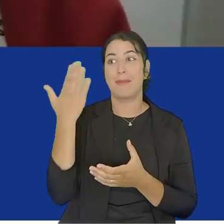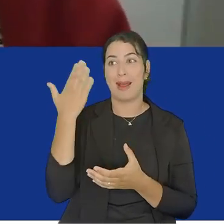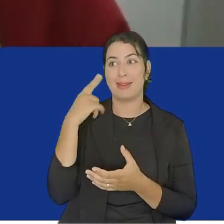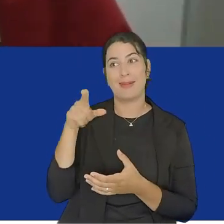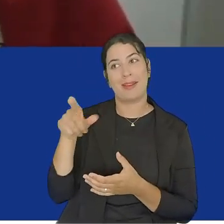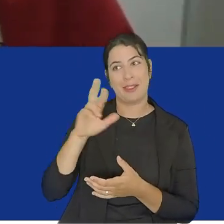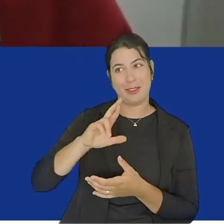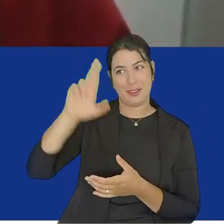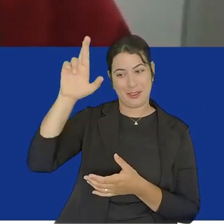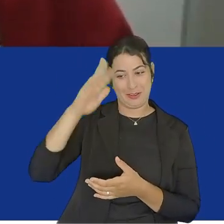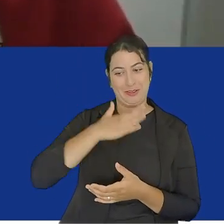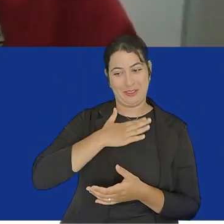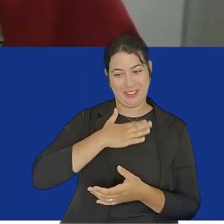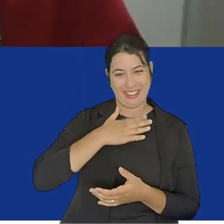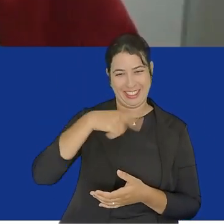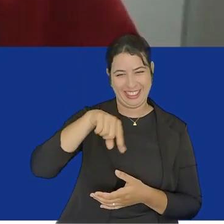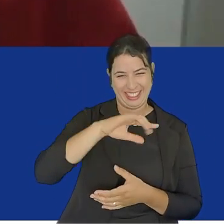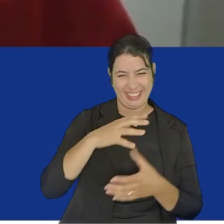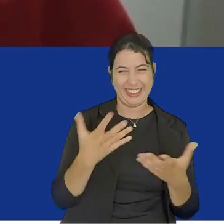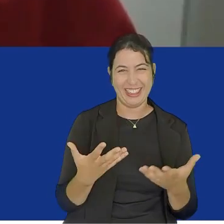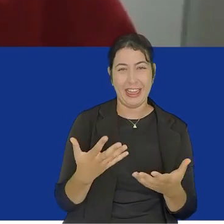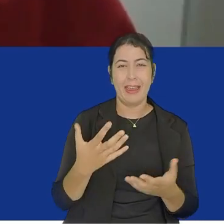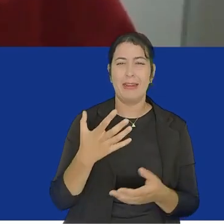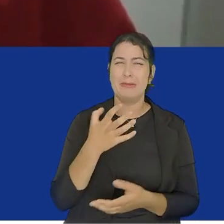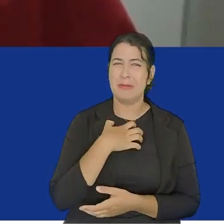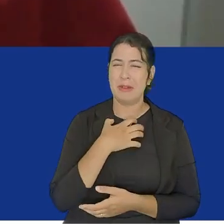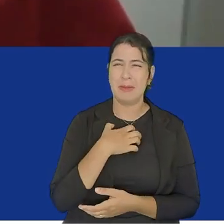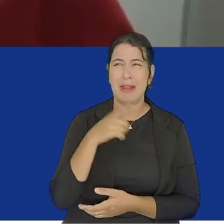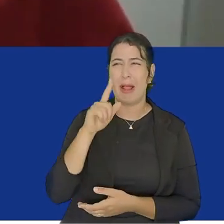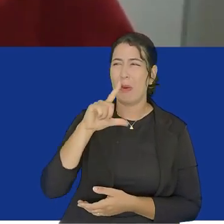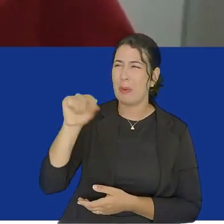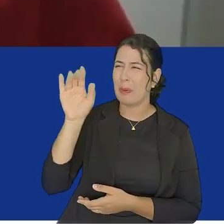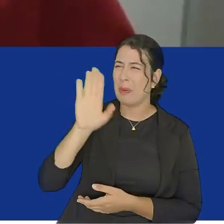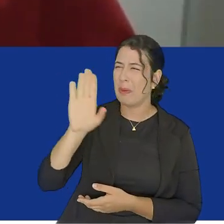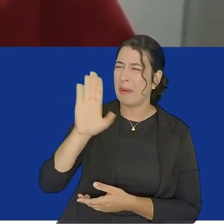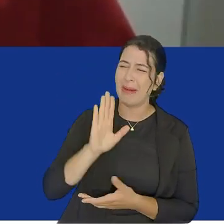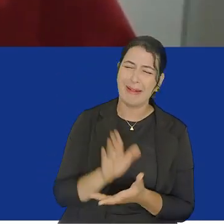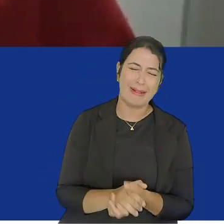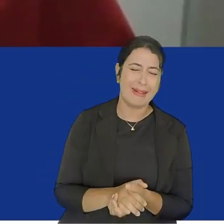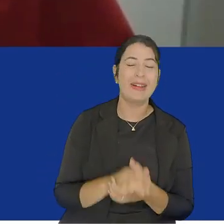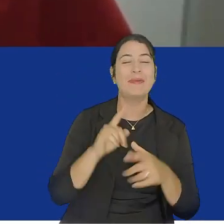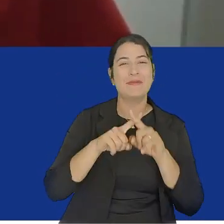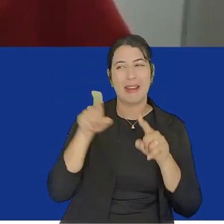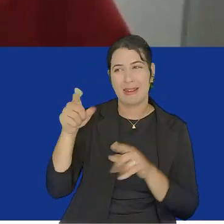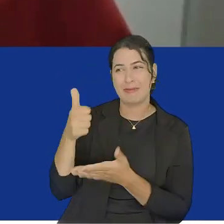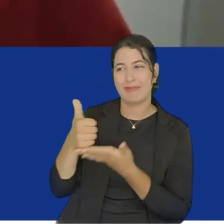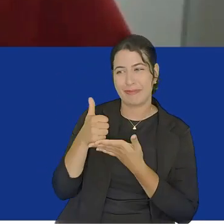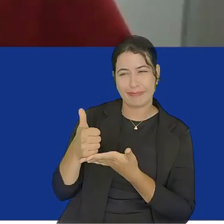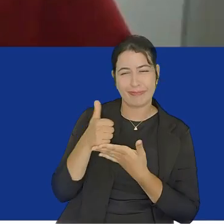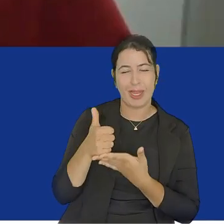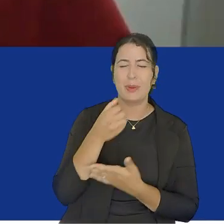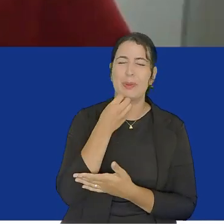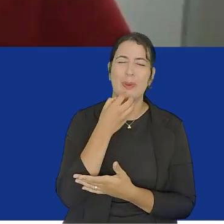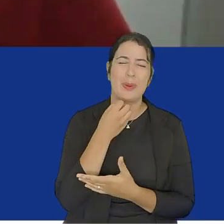lidando com esse luto dela não estar mais aqui com a gente, mas ela ainda nos apoia muito. E